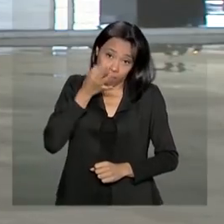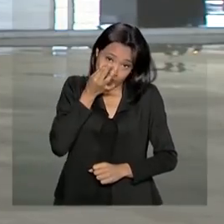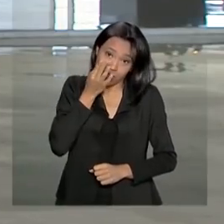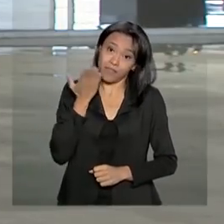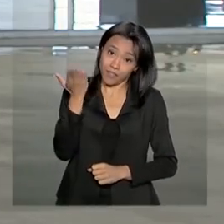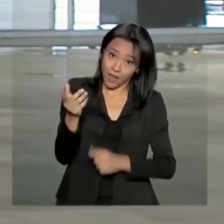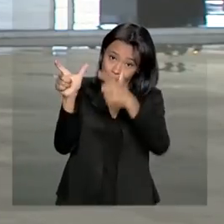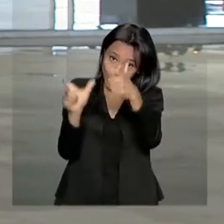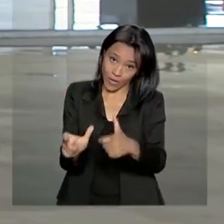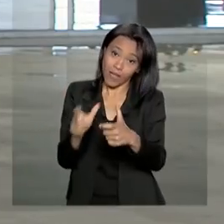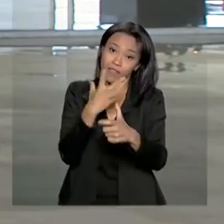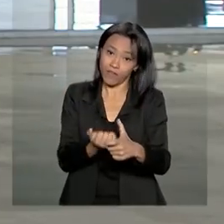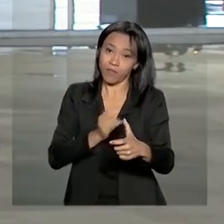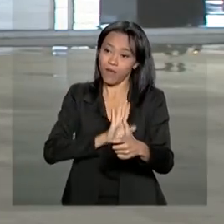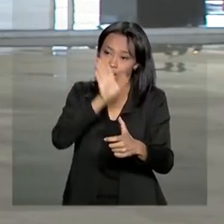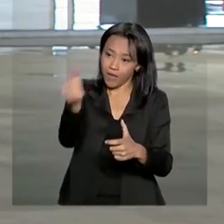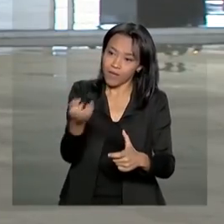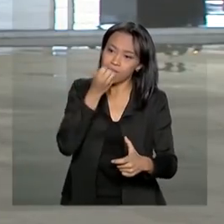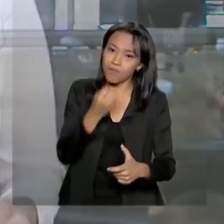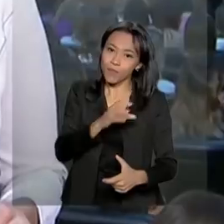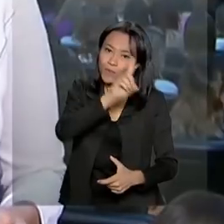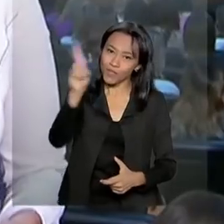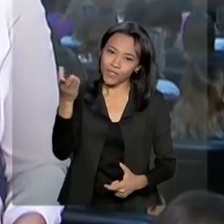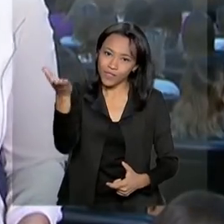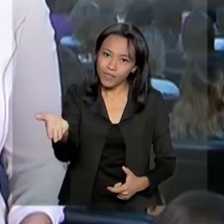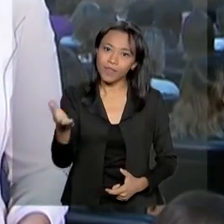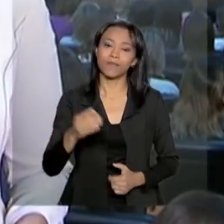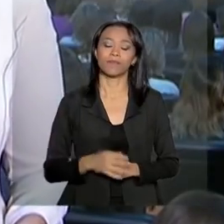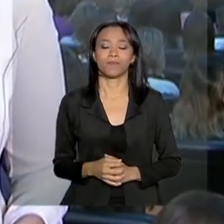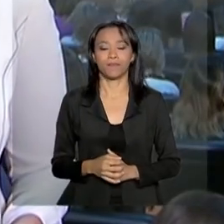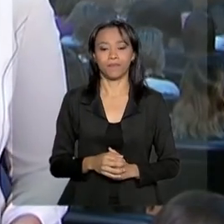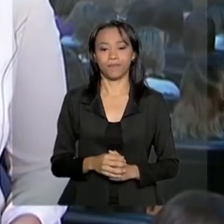local e é para lá que a gente vai. Bom dia para você, Gabriela.